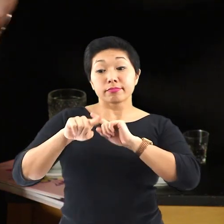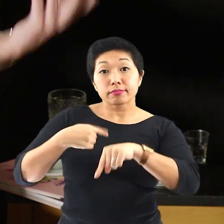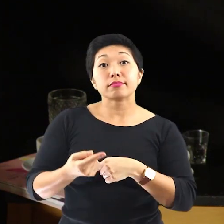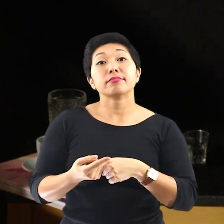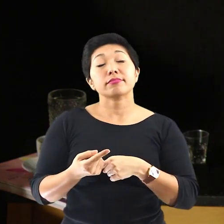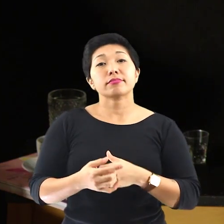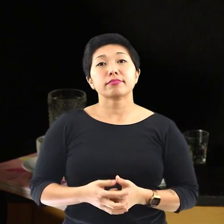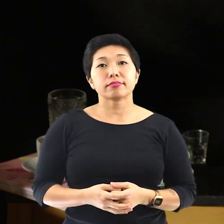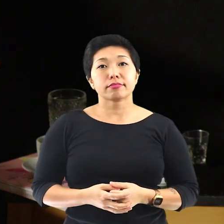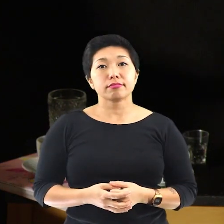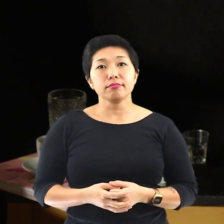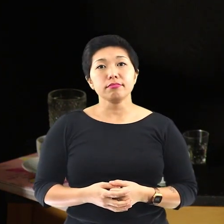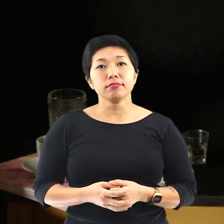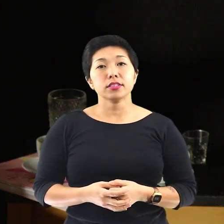foi